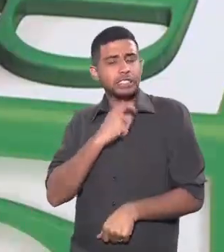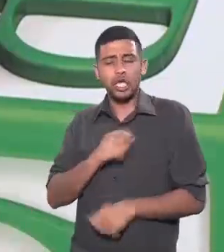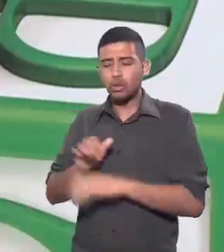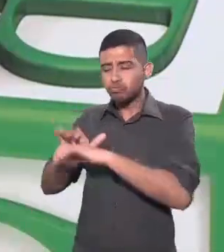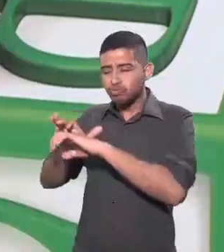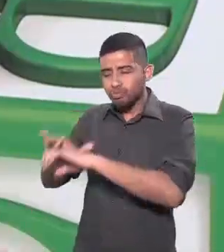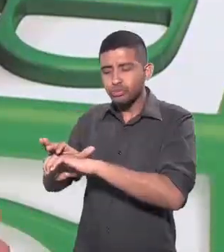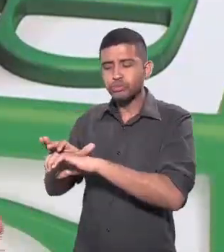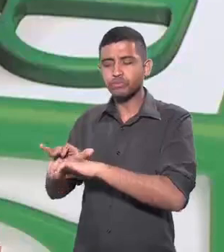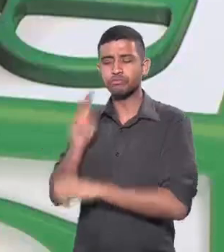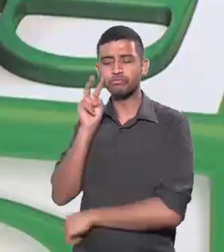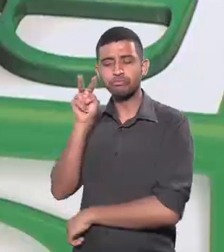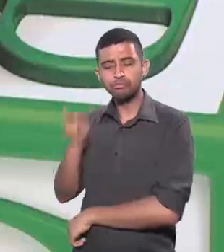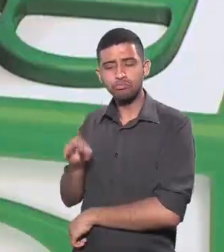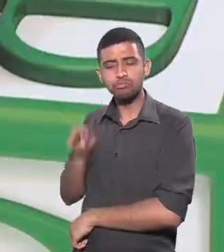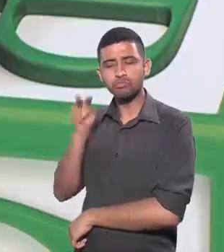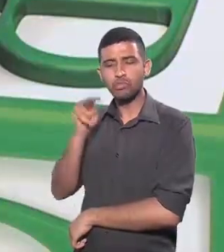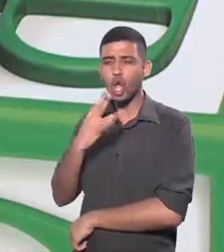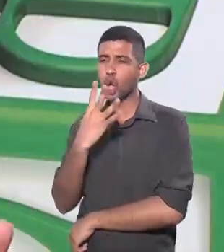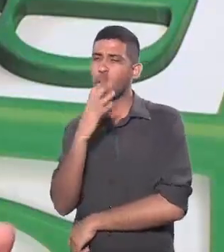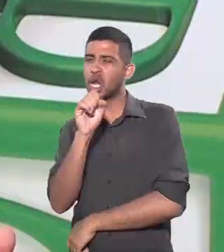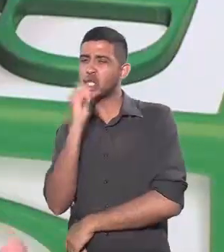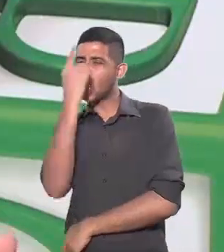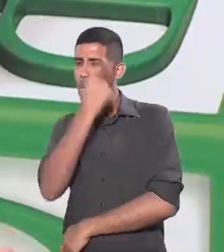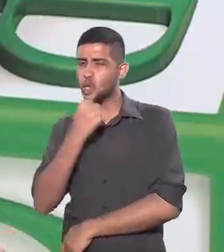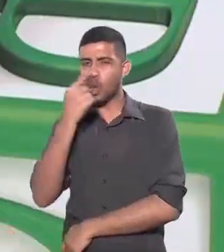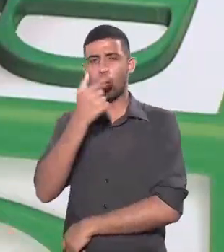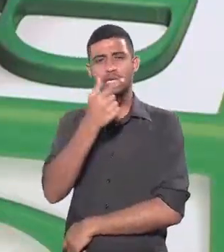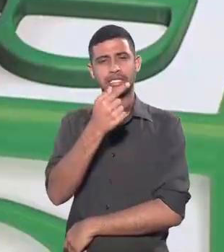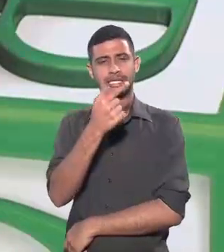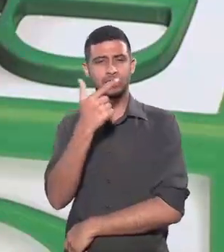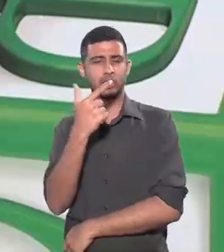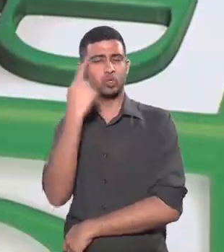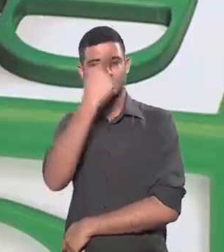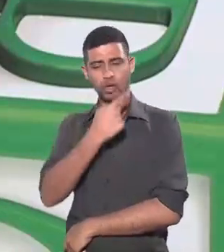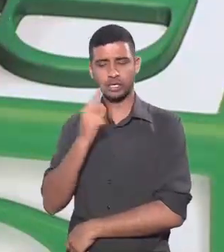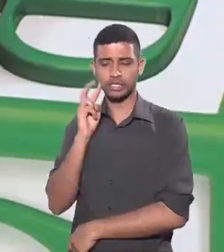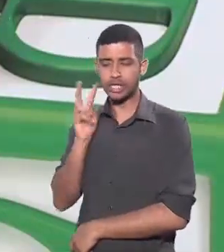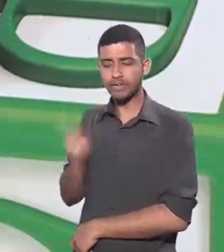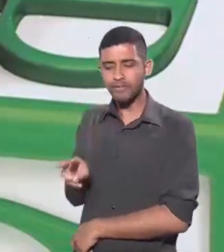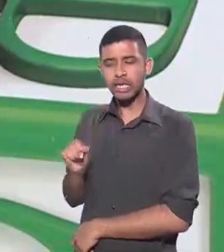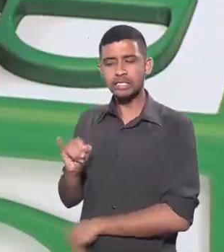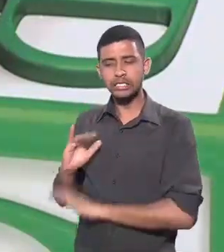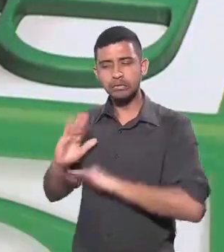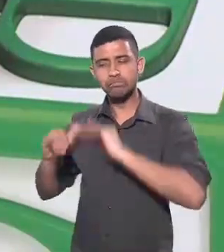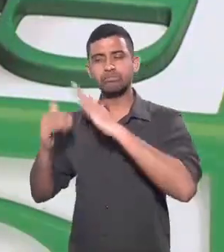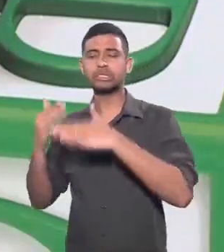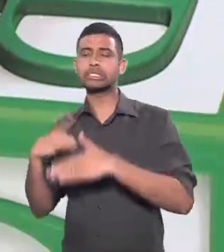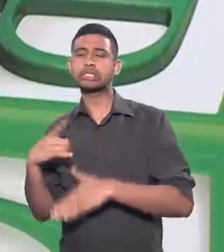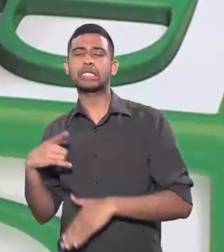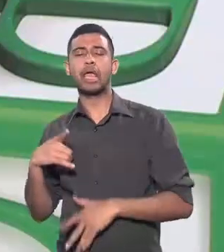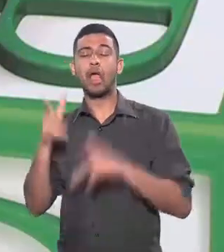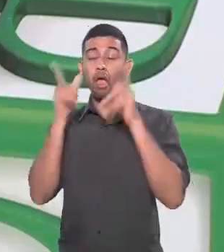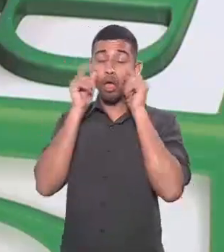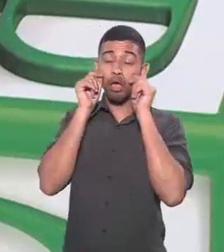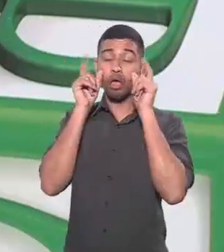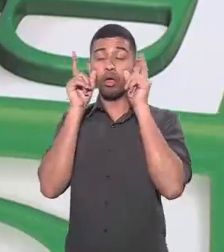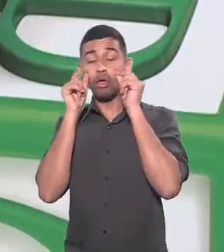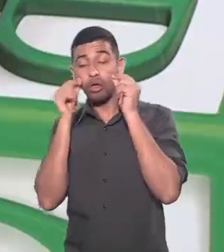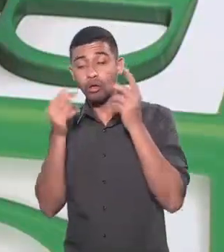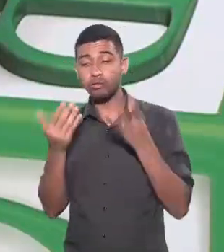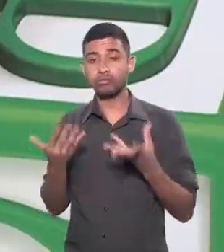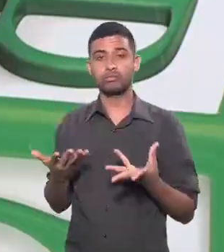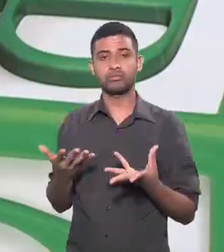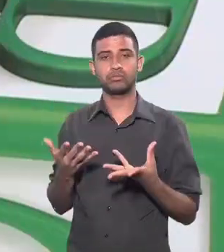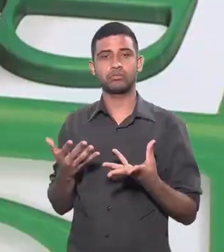ficar em observação. Nas próximas 48, 72 horas, você observa se a criança vai evoluir com sonolência, se